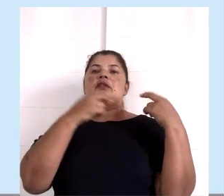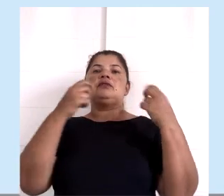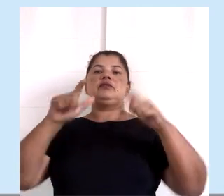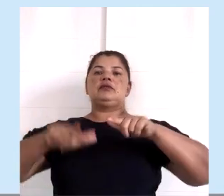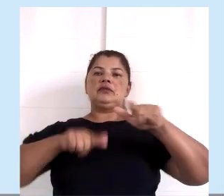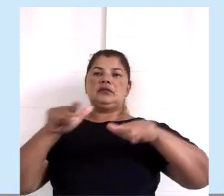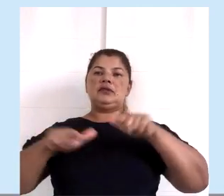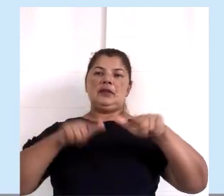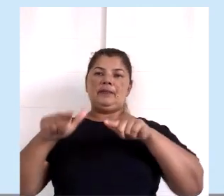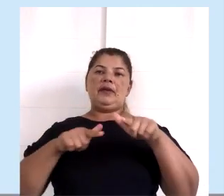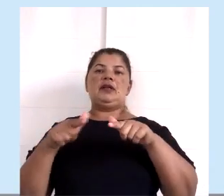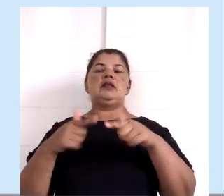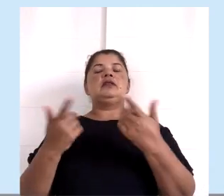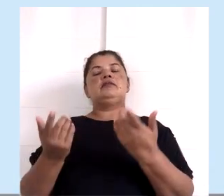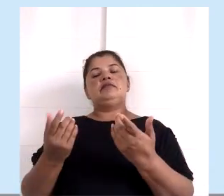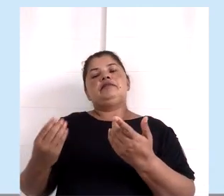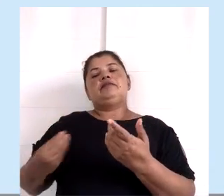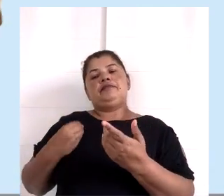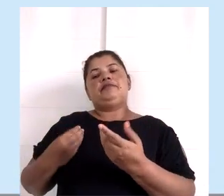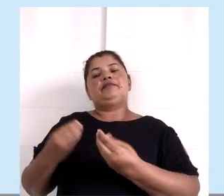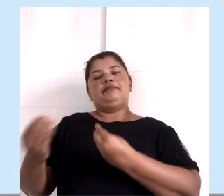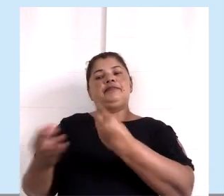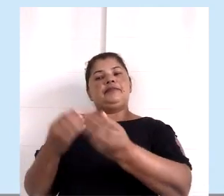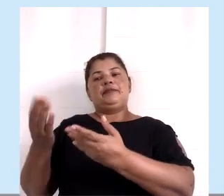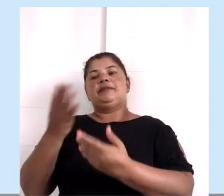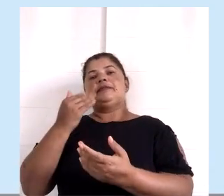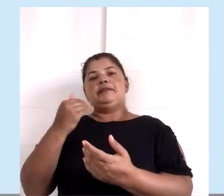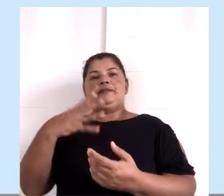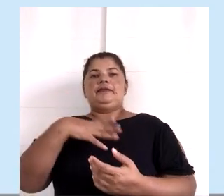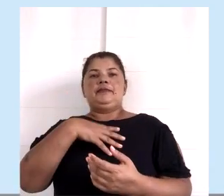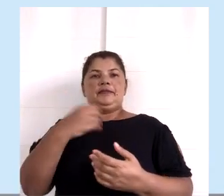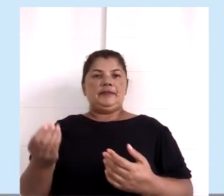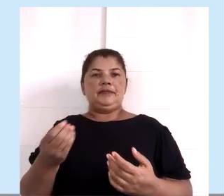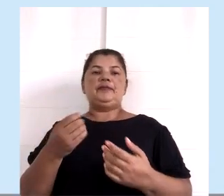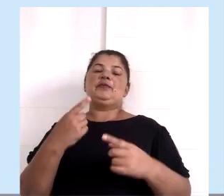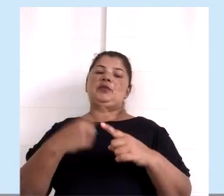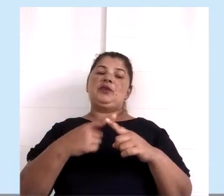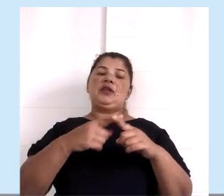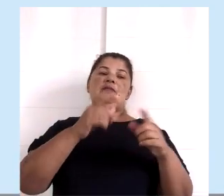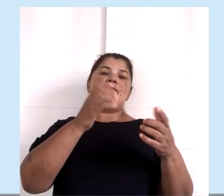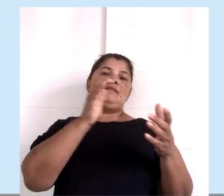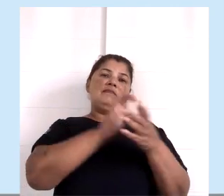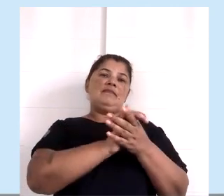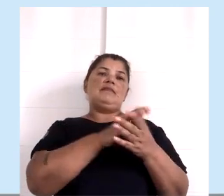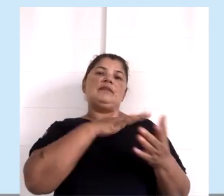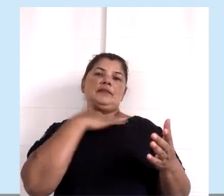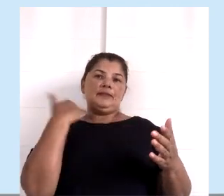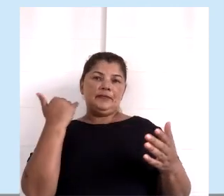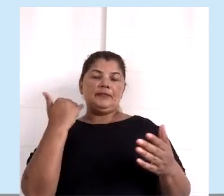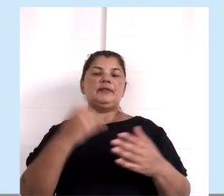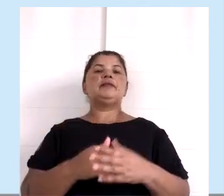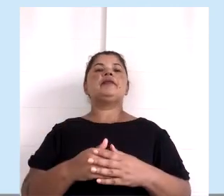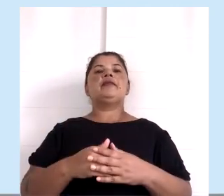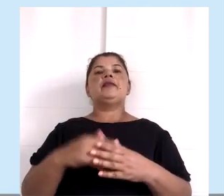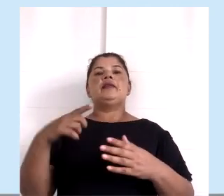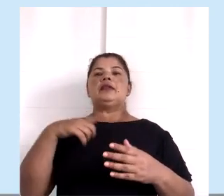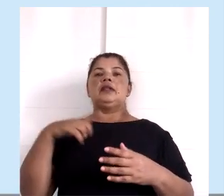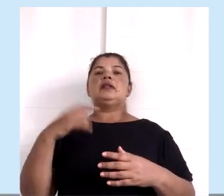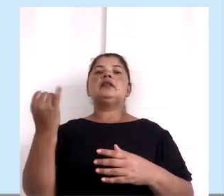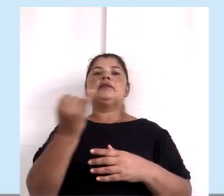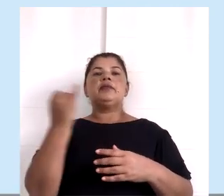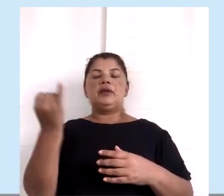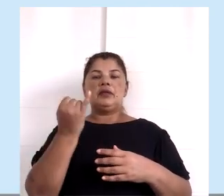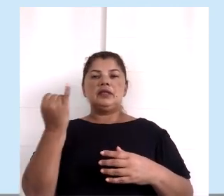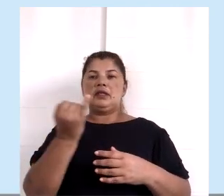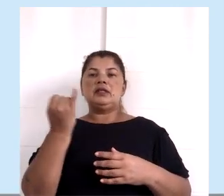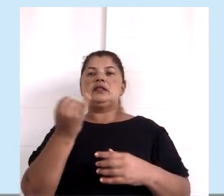para tirar também o seu sustento, uma vez que perderam seus maridos nesses conflitos. Ok, gente? Então, a gente vai entender que existia uma importância